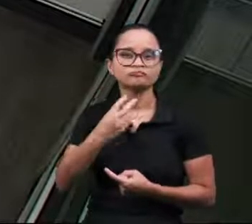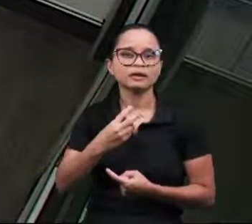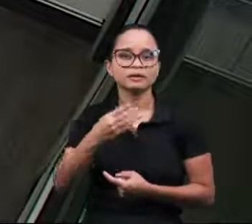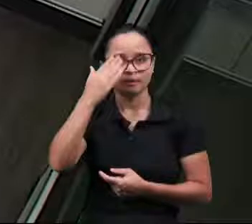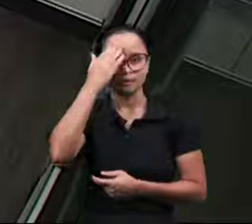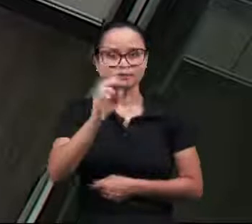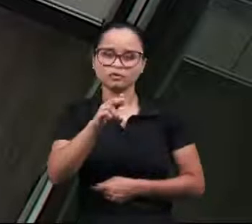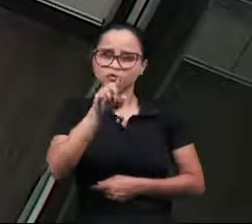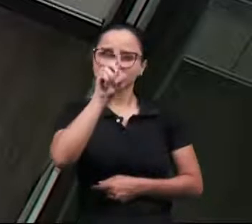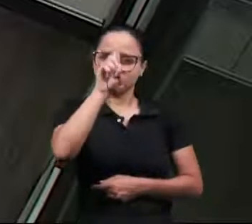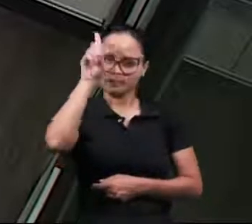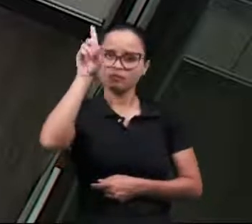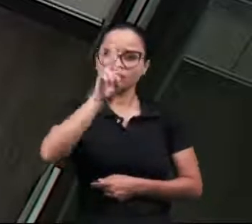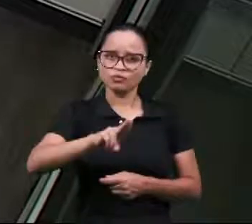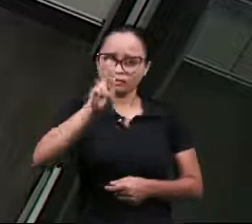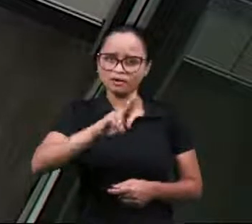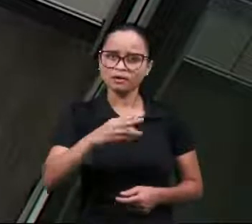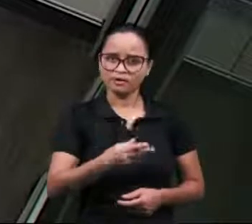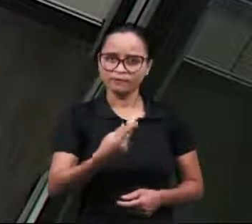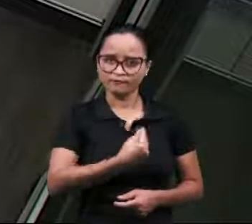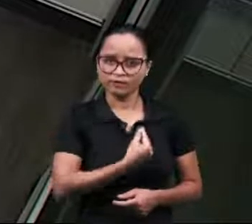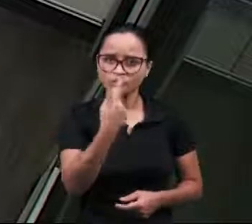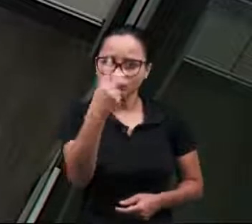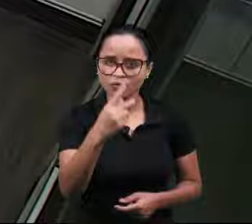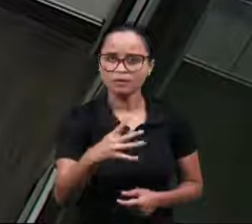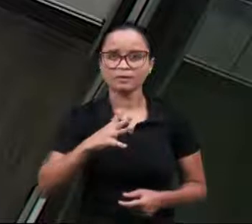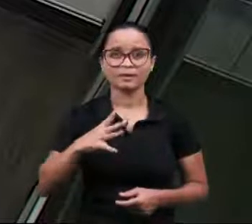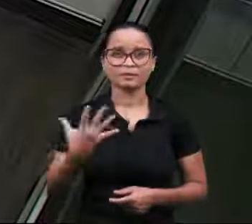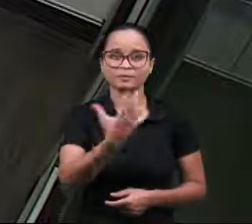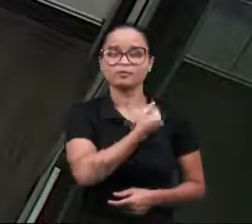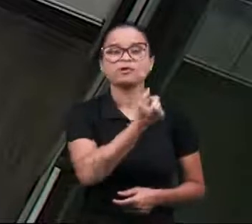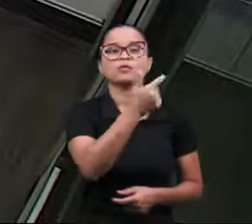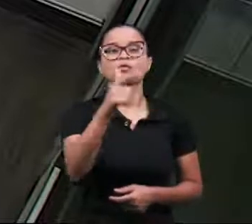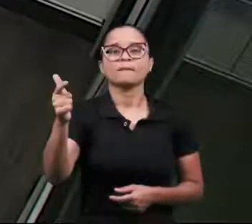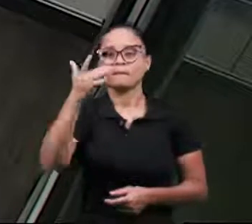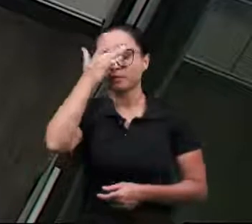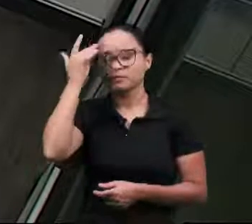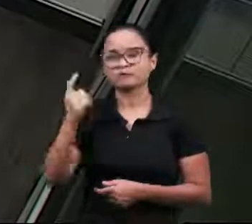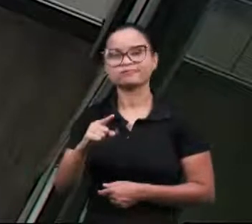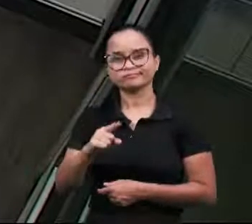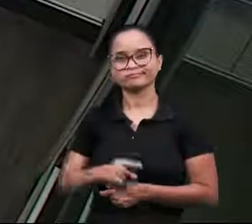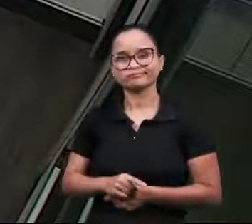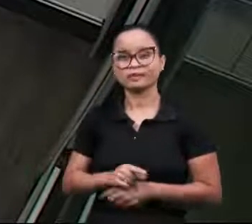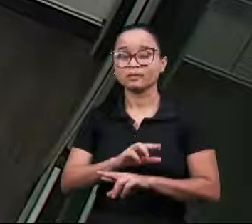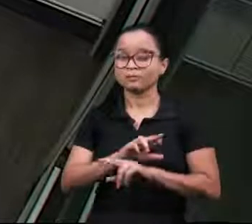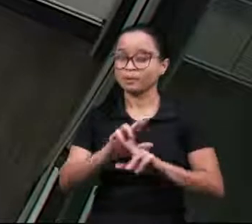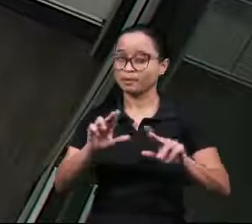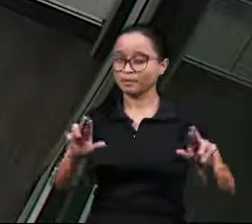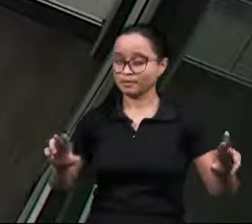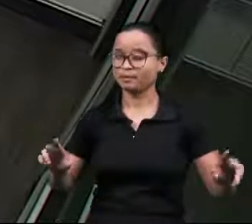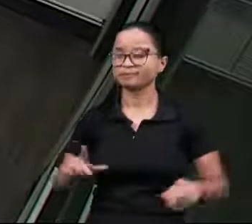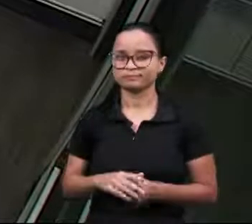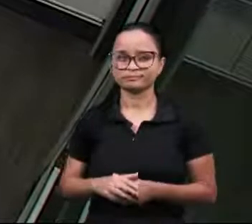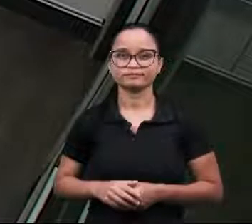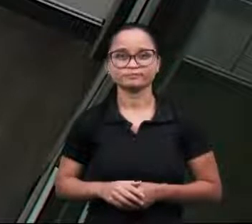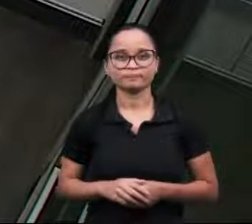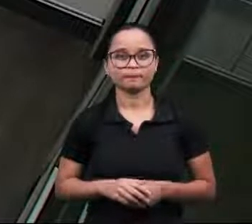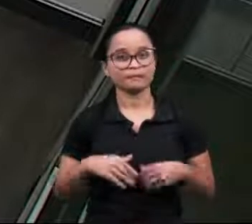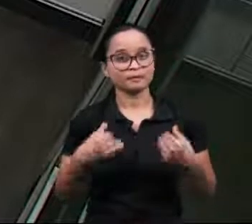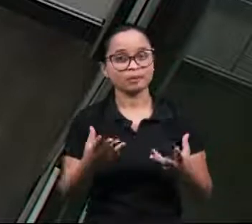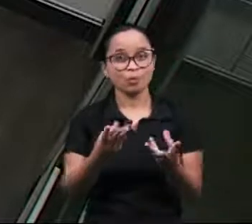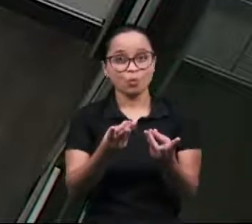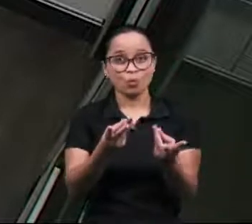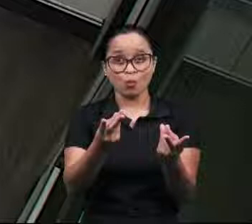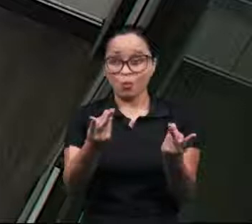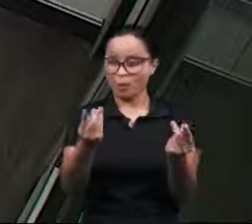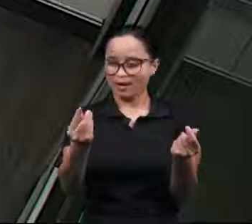para salvar almas? Maravilha, né? Não é isso? São vários, né? São vários, então são várias qualidades,